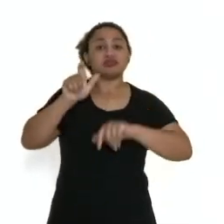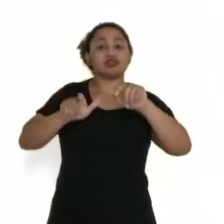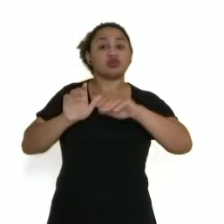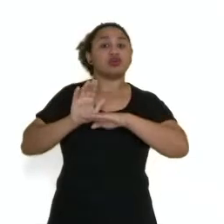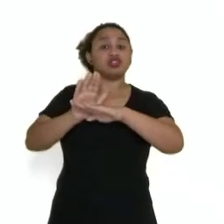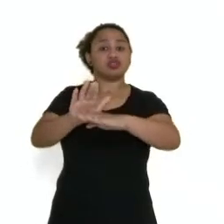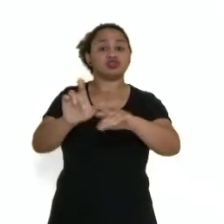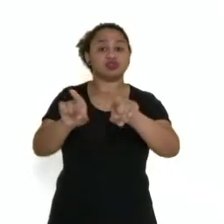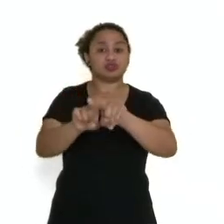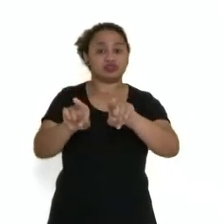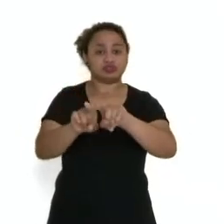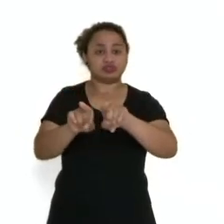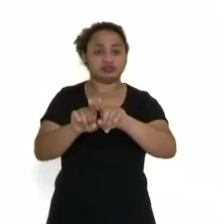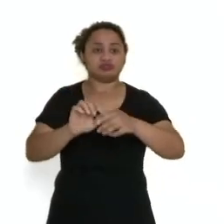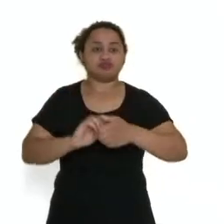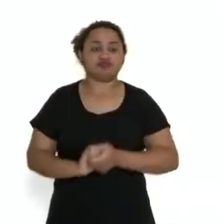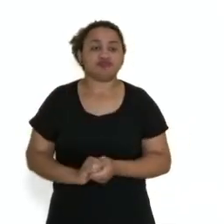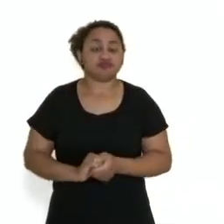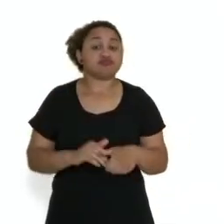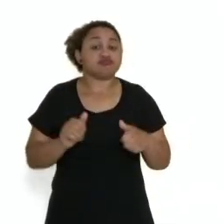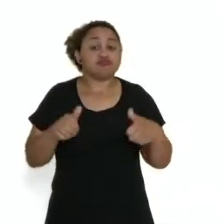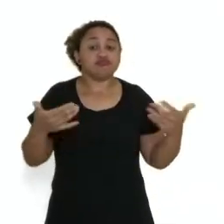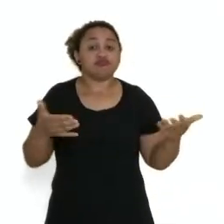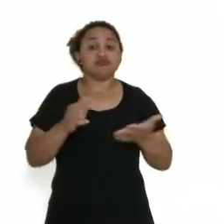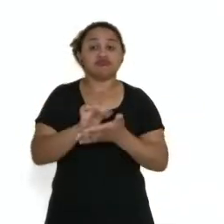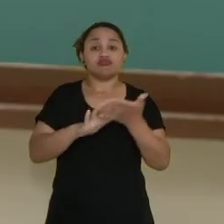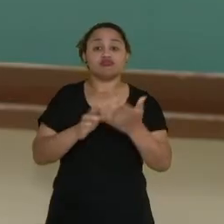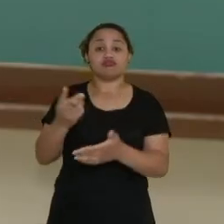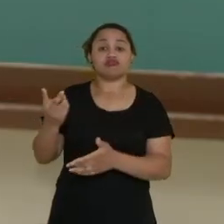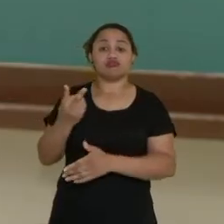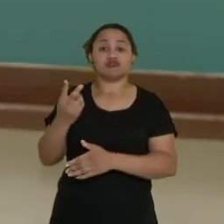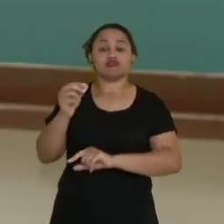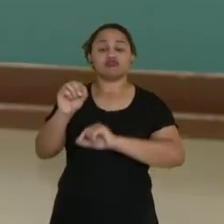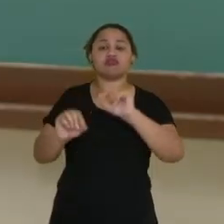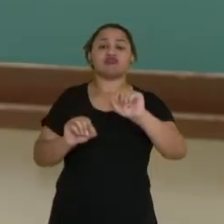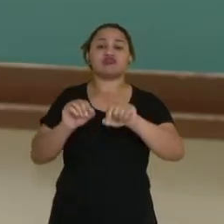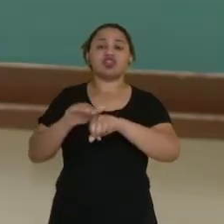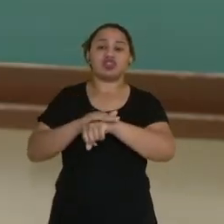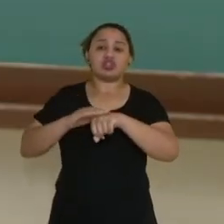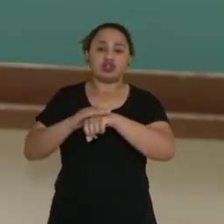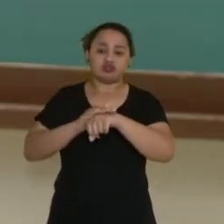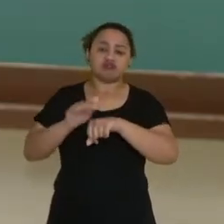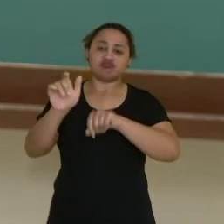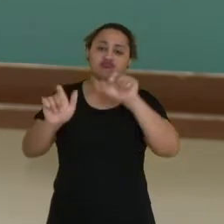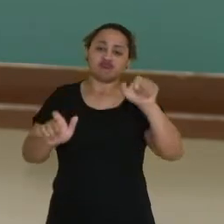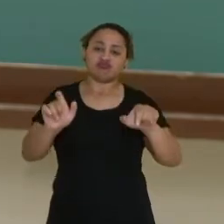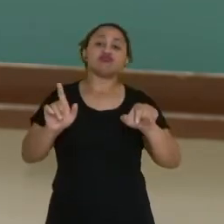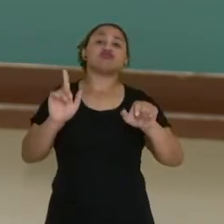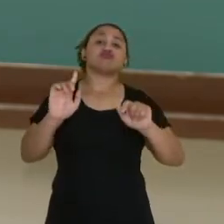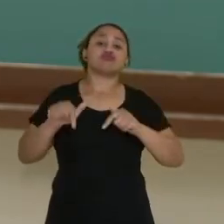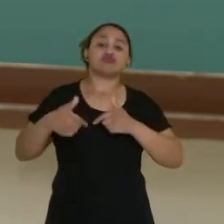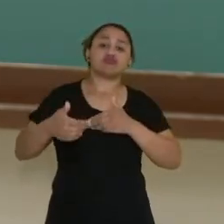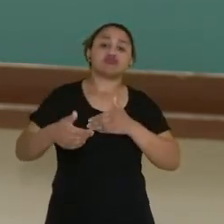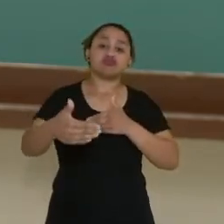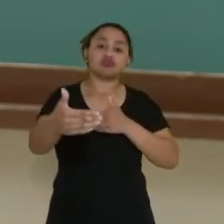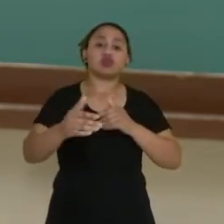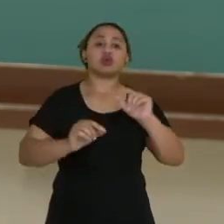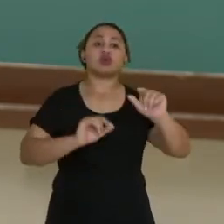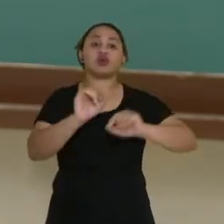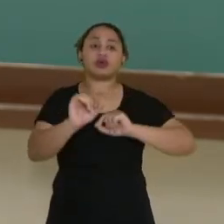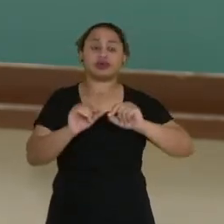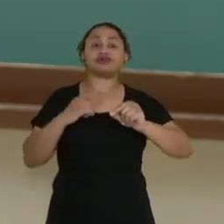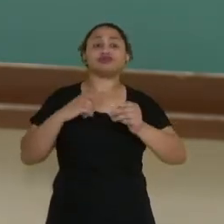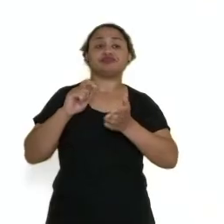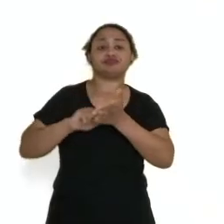A atividade 2 pressupõe então o quê? Uma conversa com o colega e a partir disso